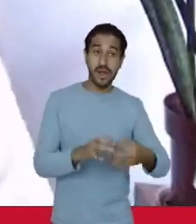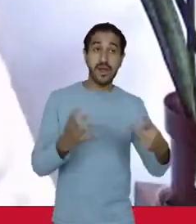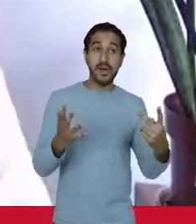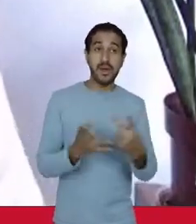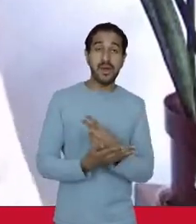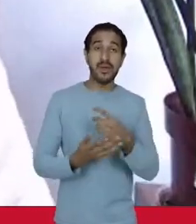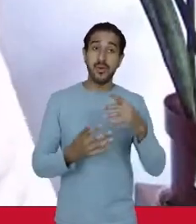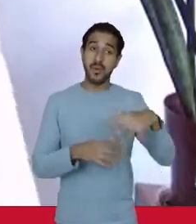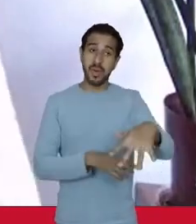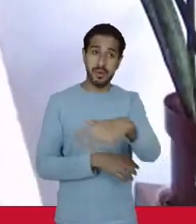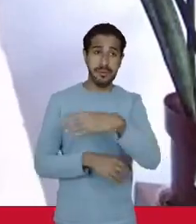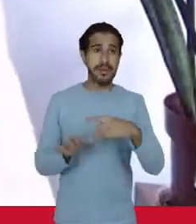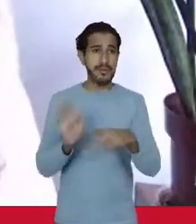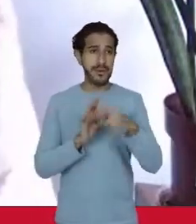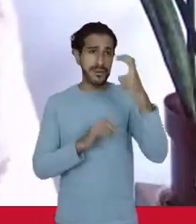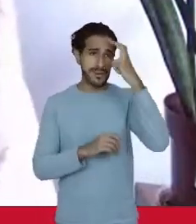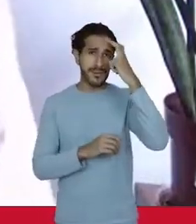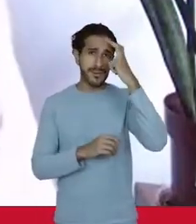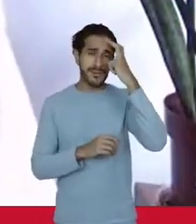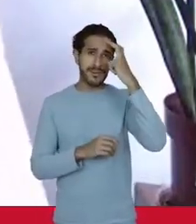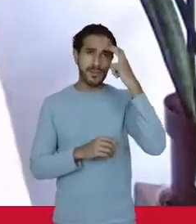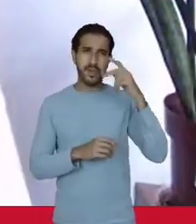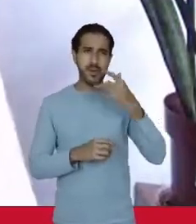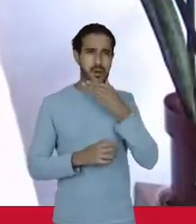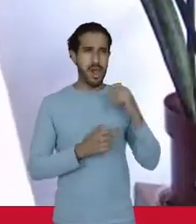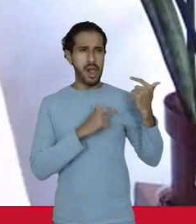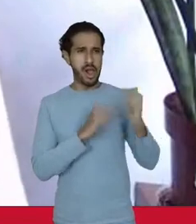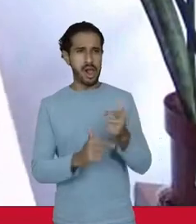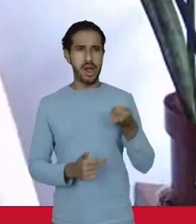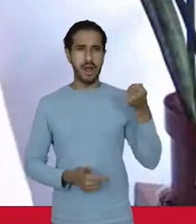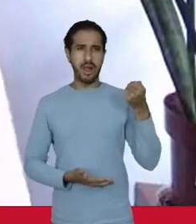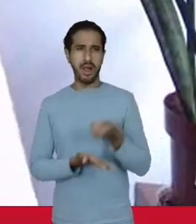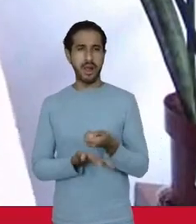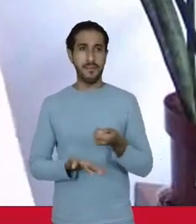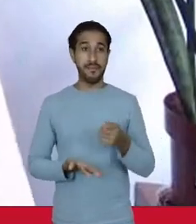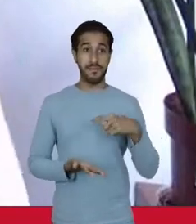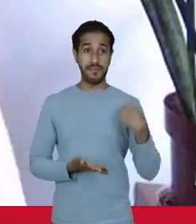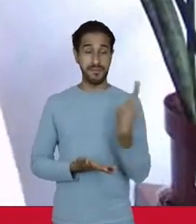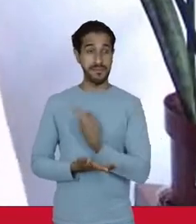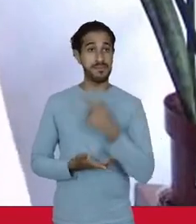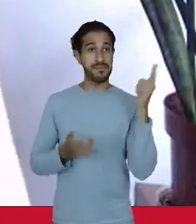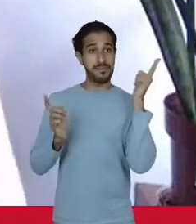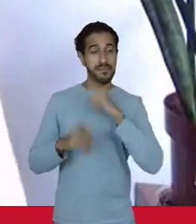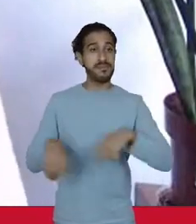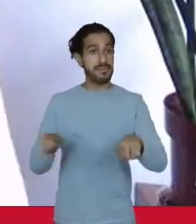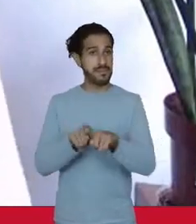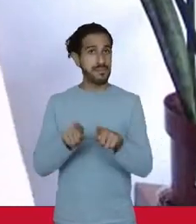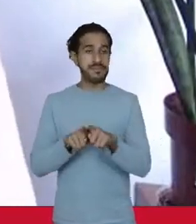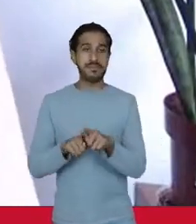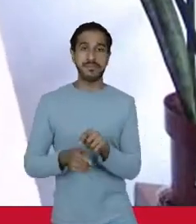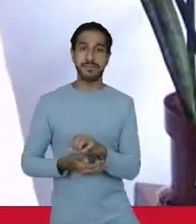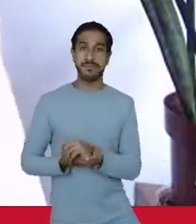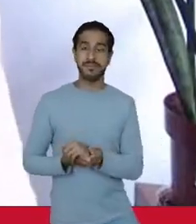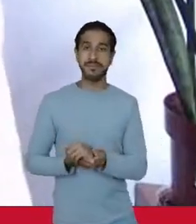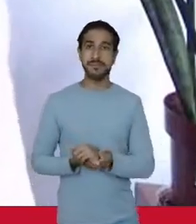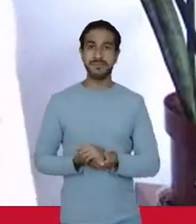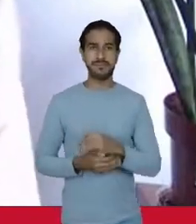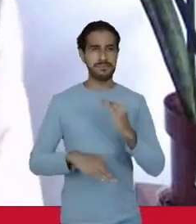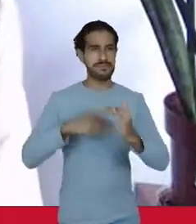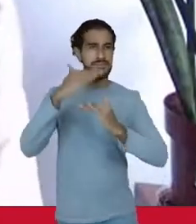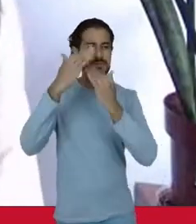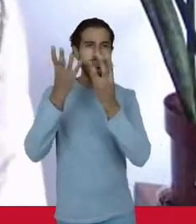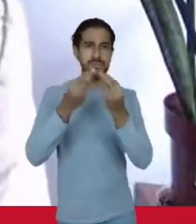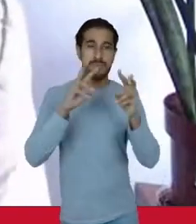dão num ambiente de cultura absolutamente patriarcal, misógina. Nós podemos também